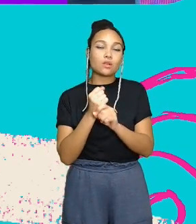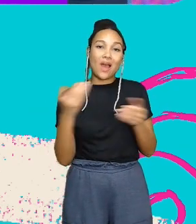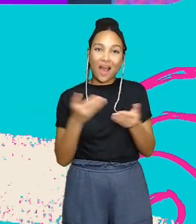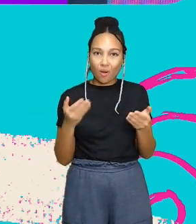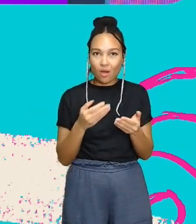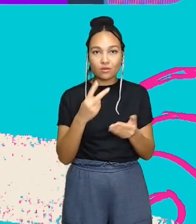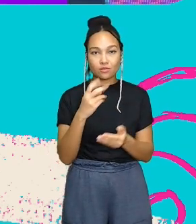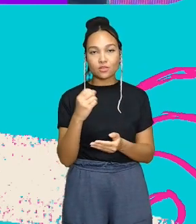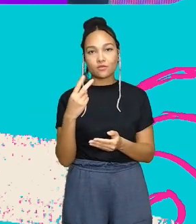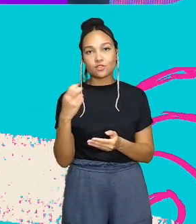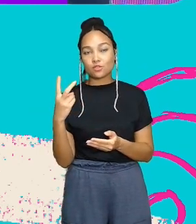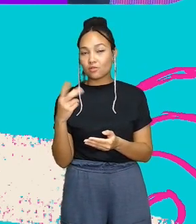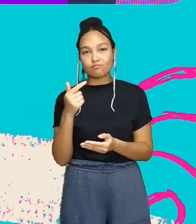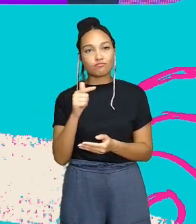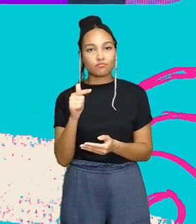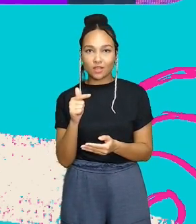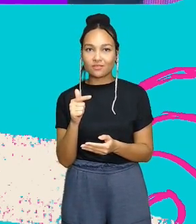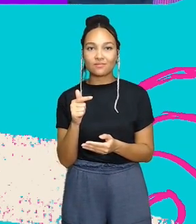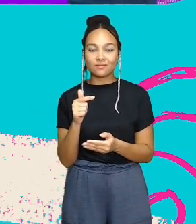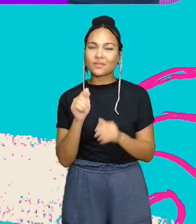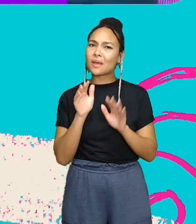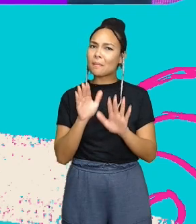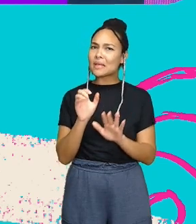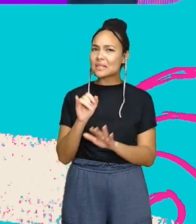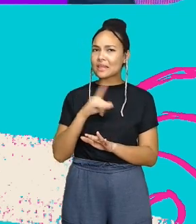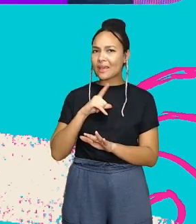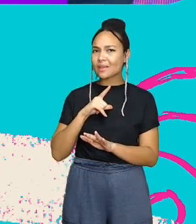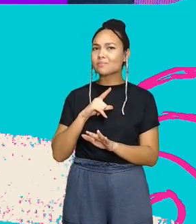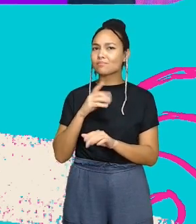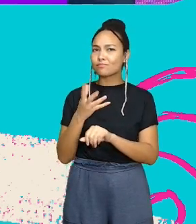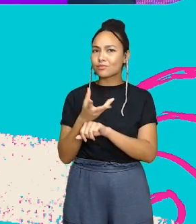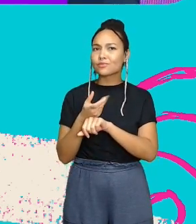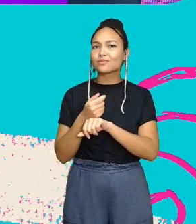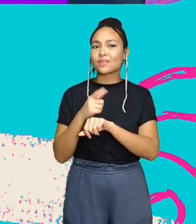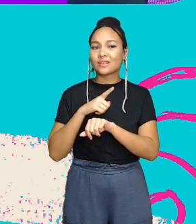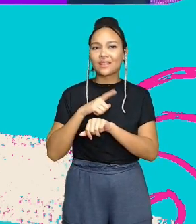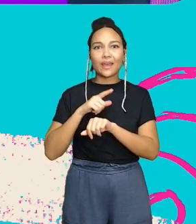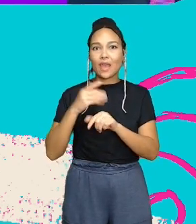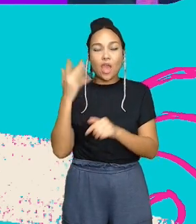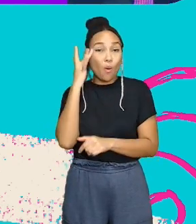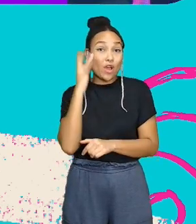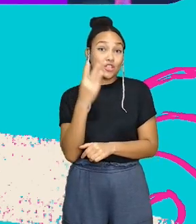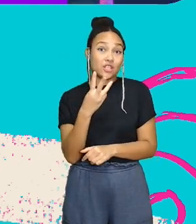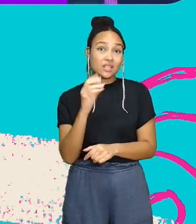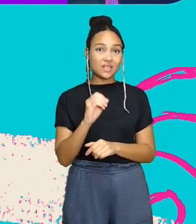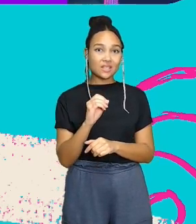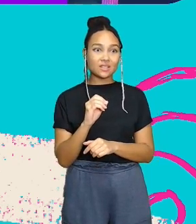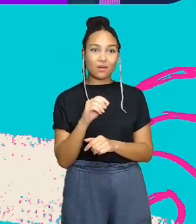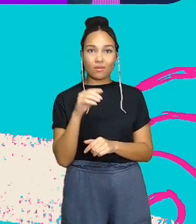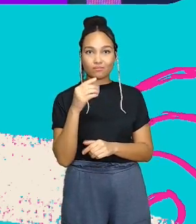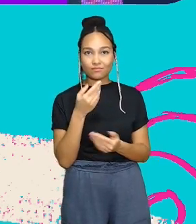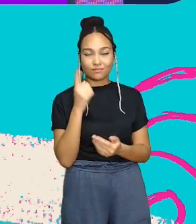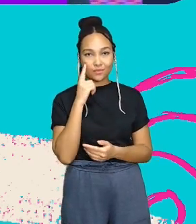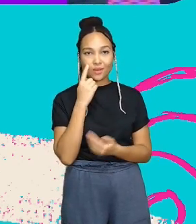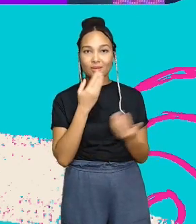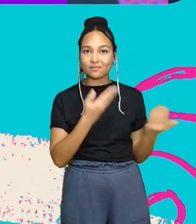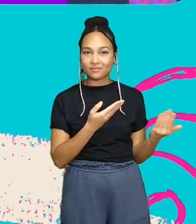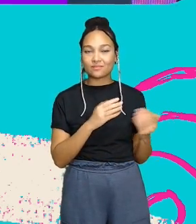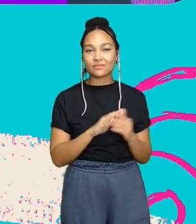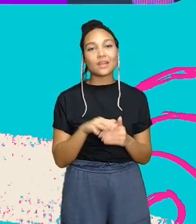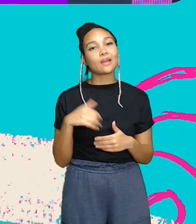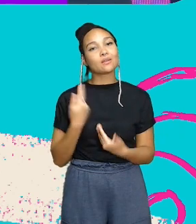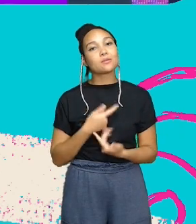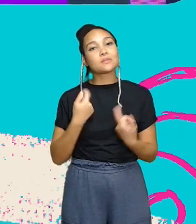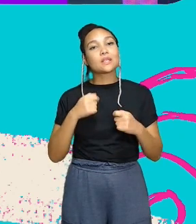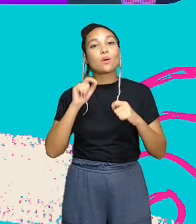pela pandemia. Mas e se tivéssemos? A gente ia ter umas 30 aqui, né? Se for seguir essa linha. E aí a gente precisa, novamente, de